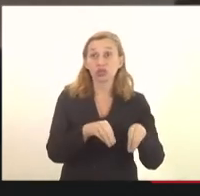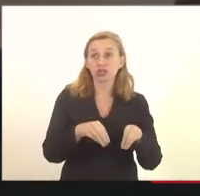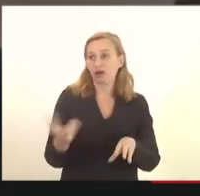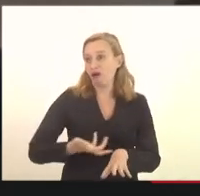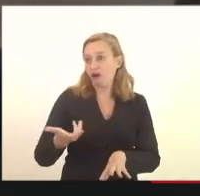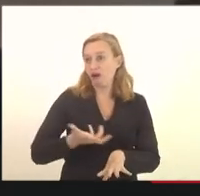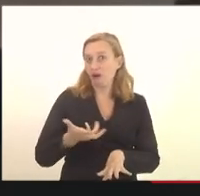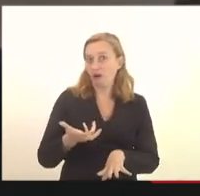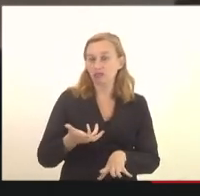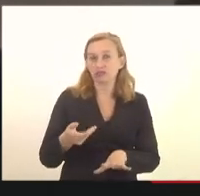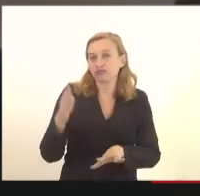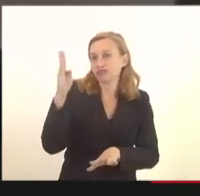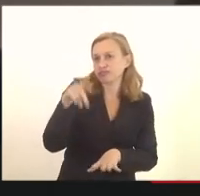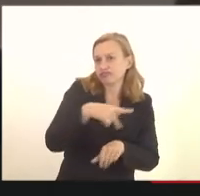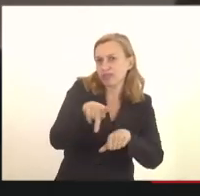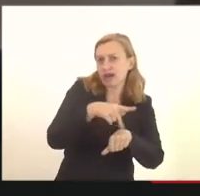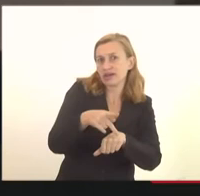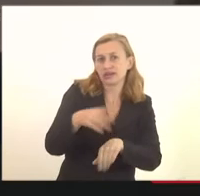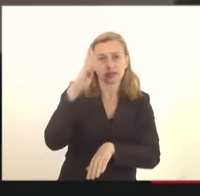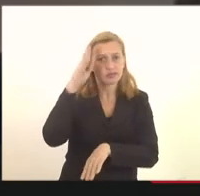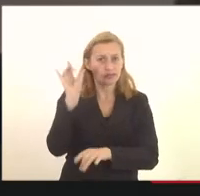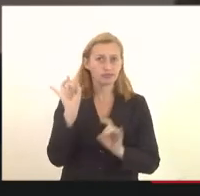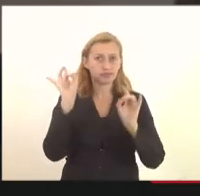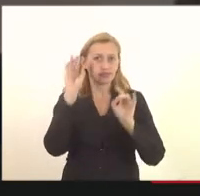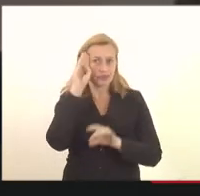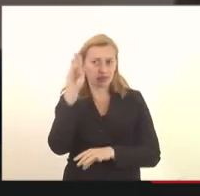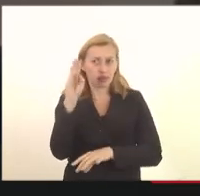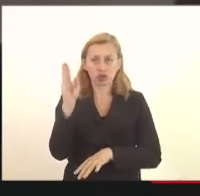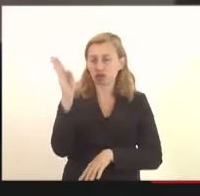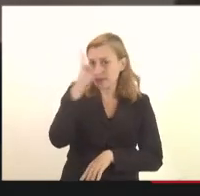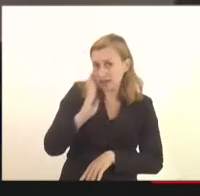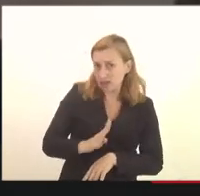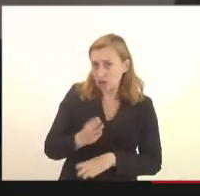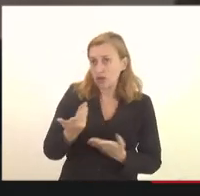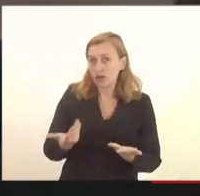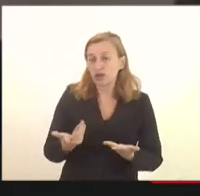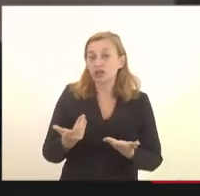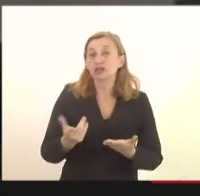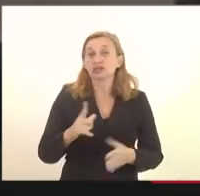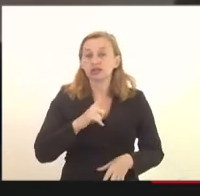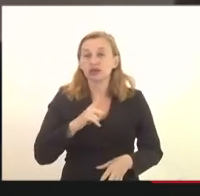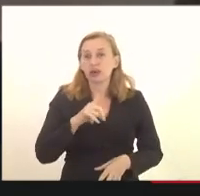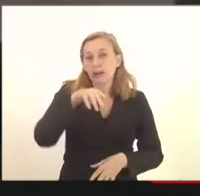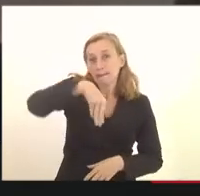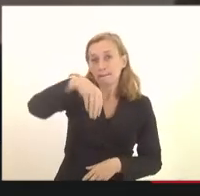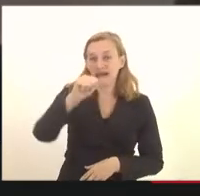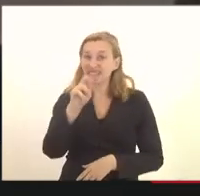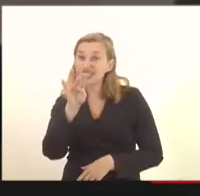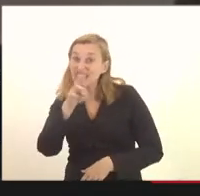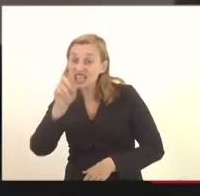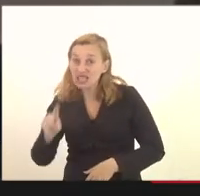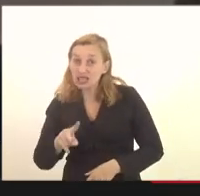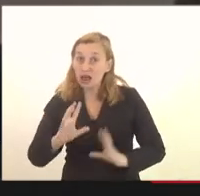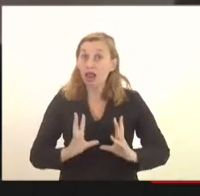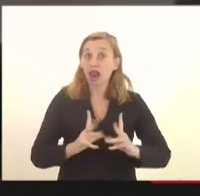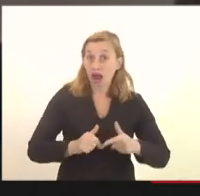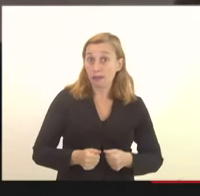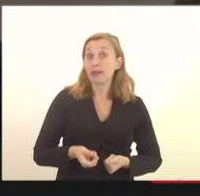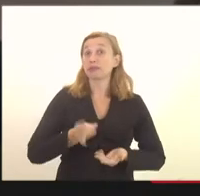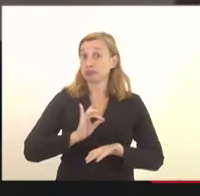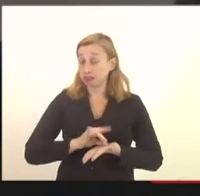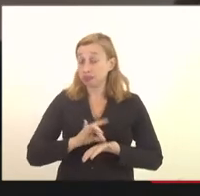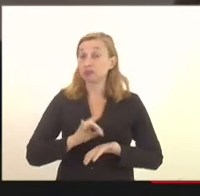acelerada num país como, principalmente o Brasil, acho que não faz, não é que não faça sentido. A gente tem uma matriz energética muito limpa, uma das melhores do mundo, a gente sabe